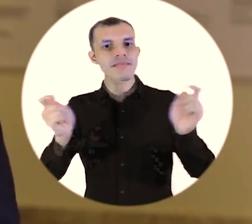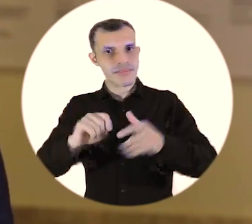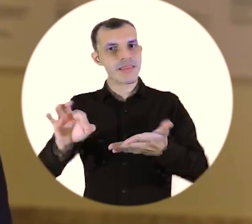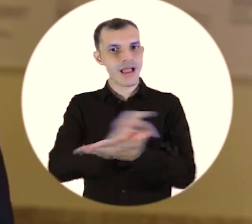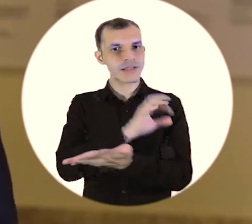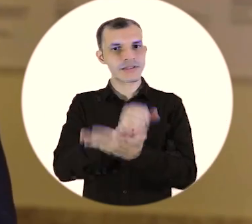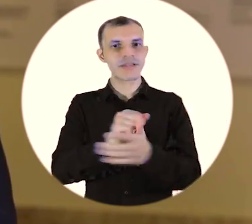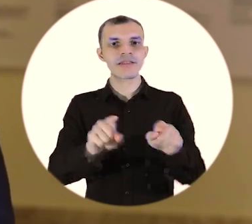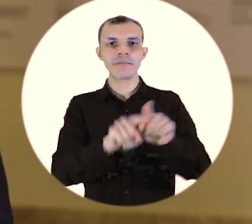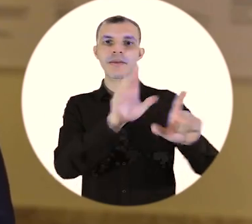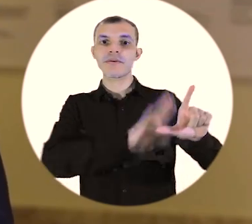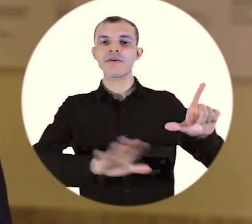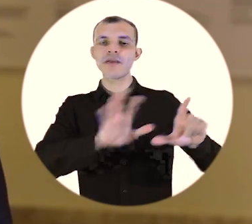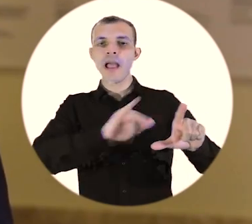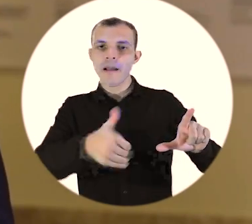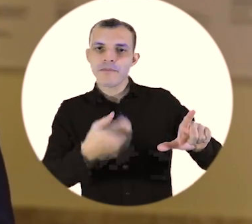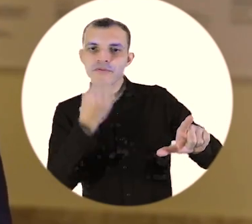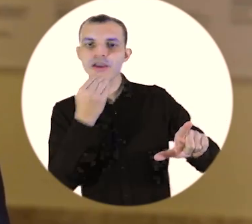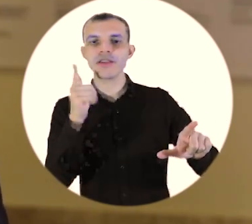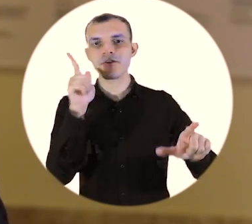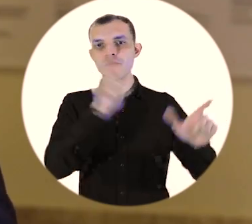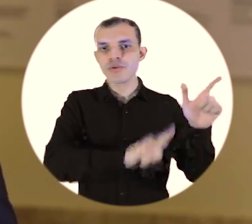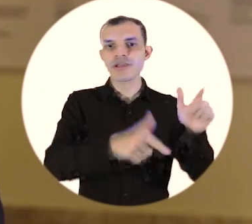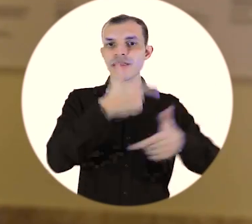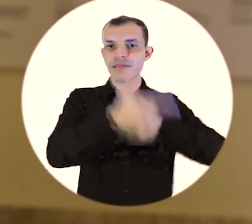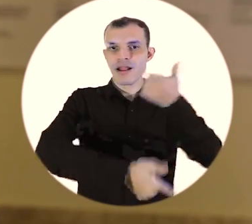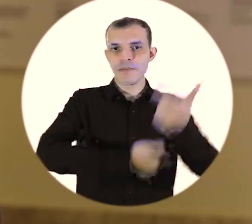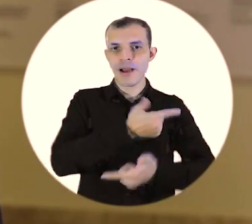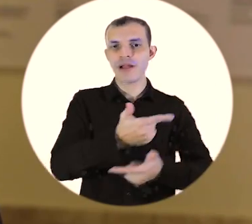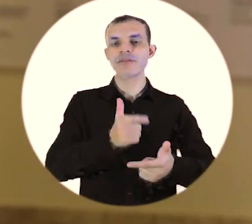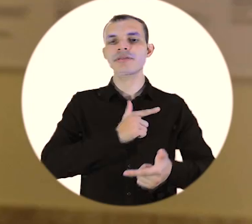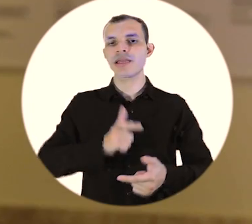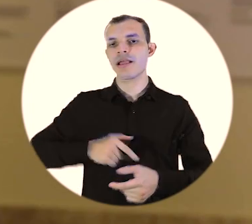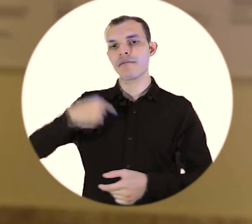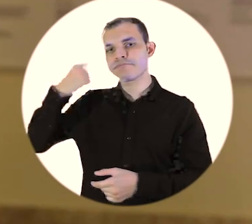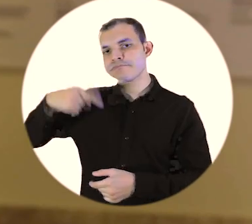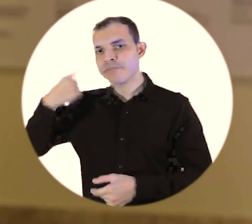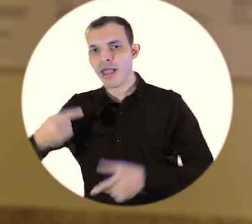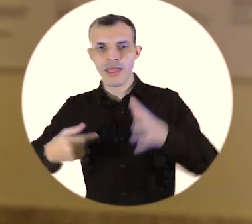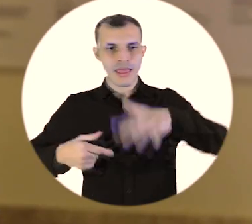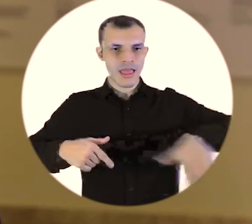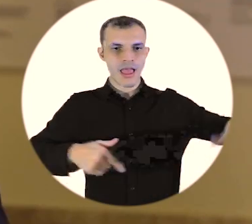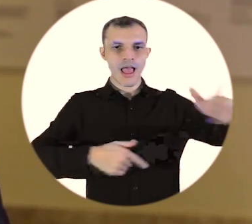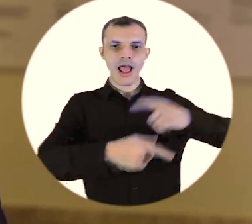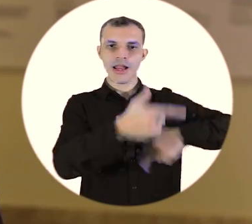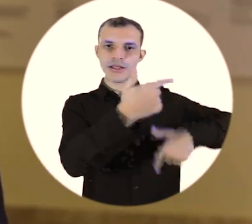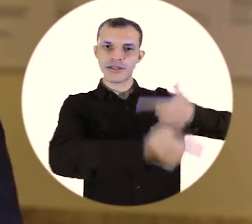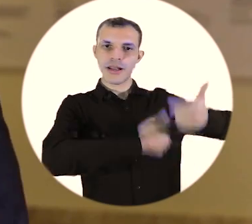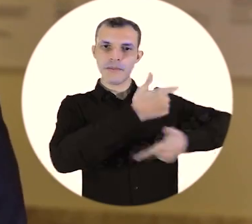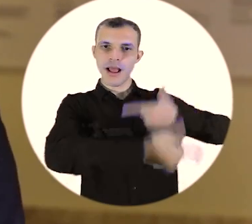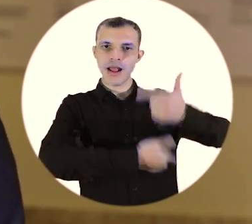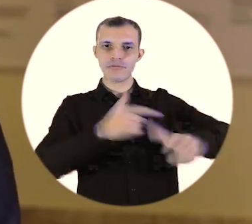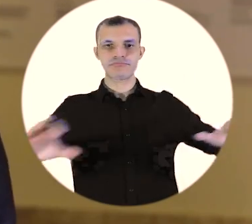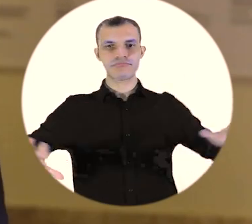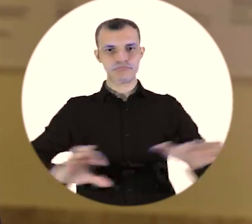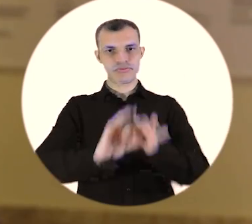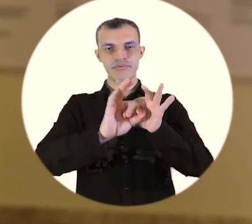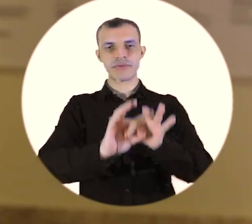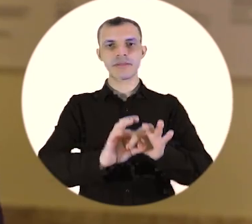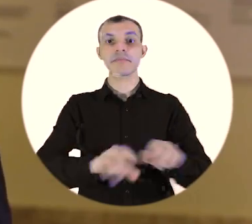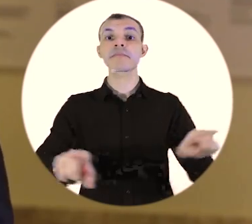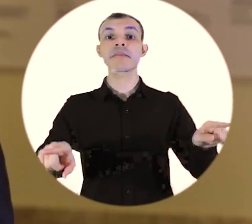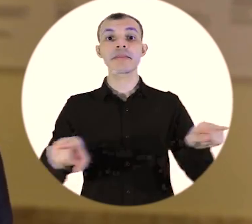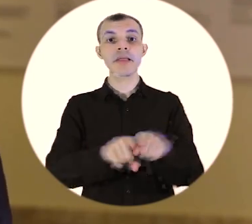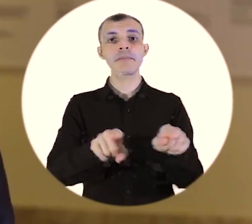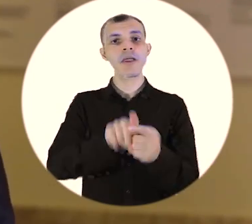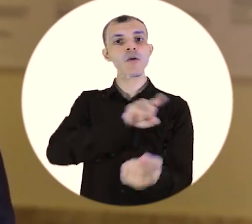plataforma e ali gerar oportunidades de trabalho, fazendo a conexão entre o advogado e a advogada e o mercado de trabalho.